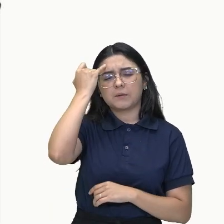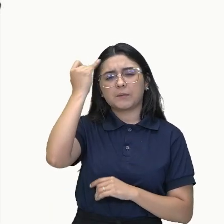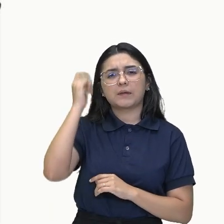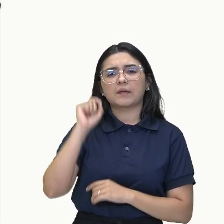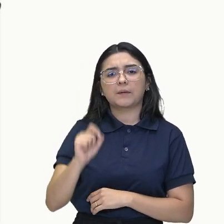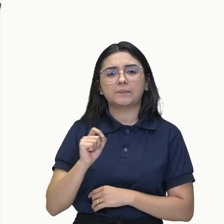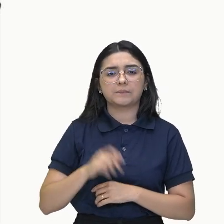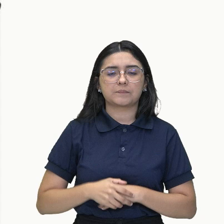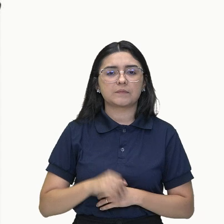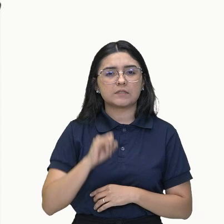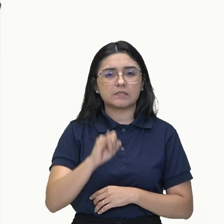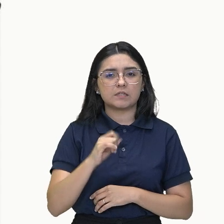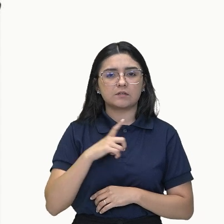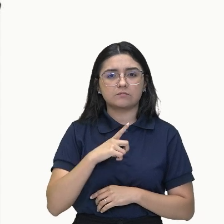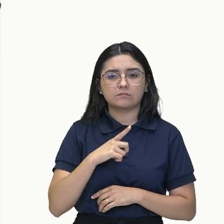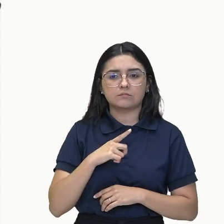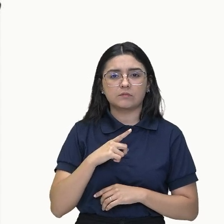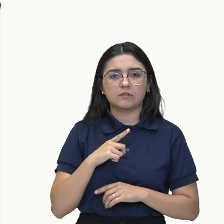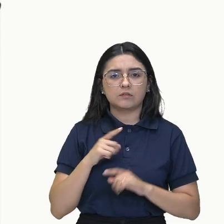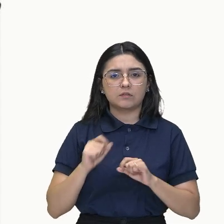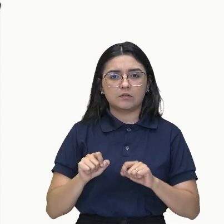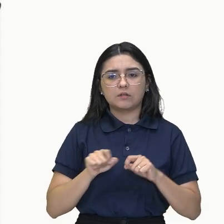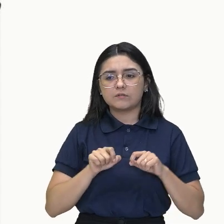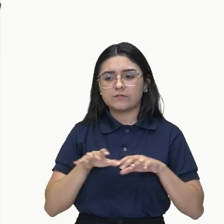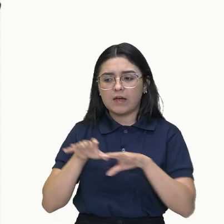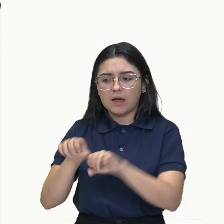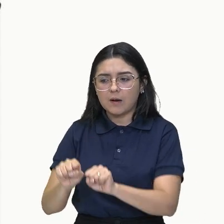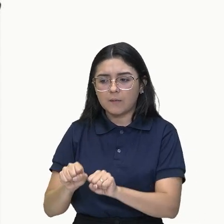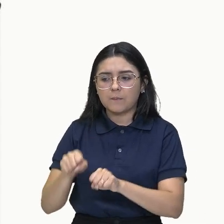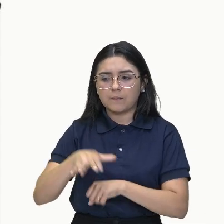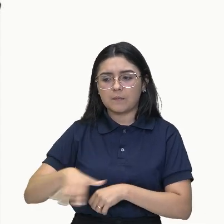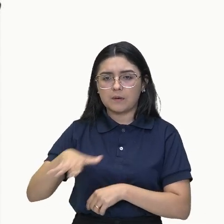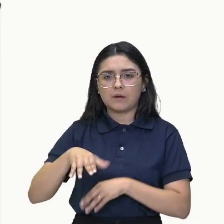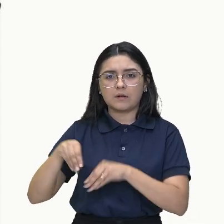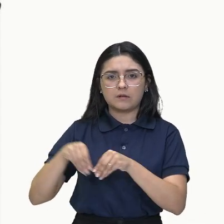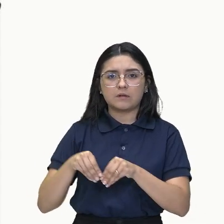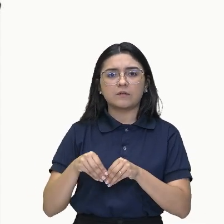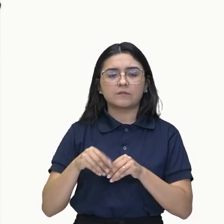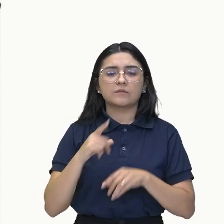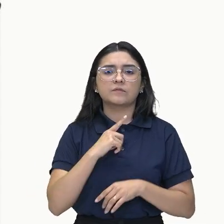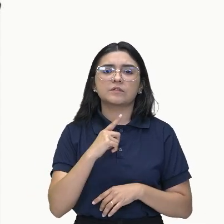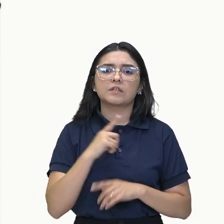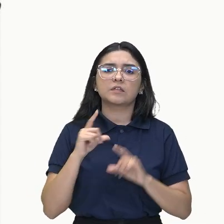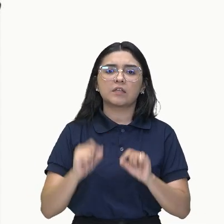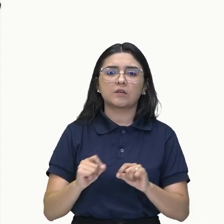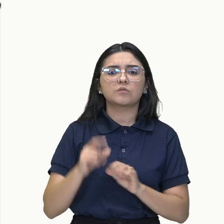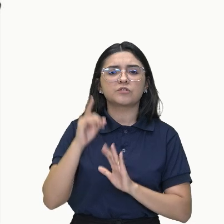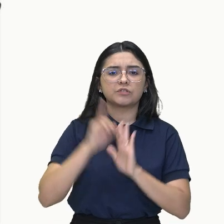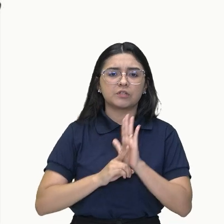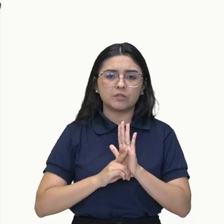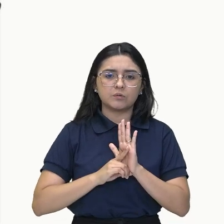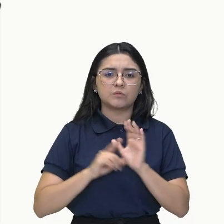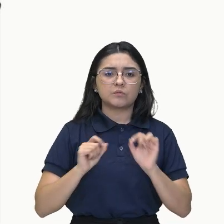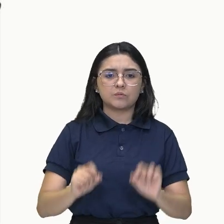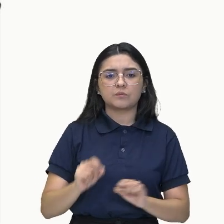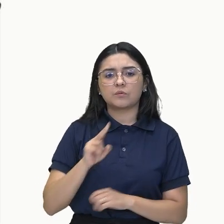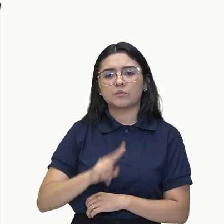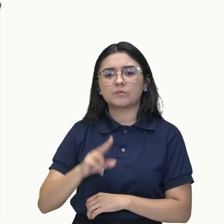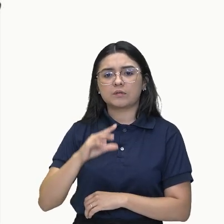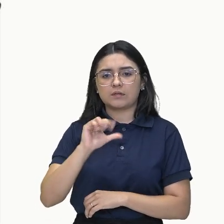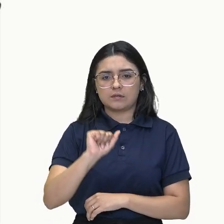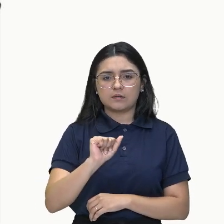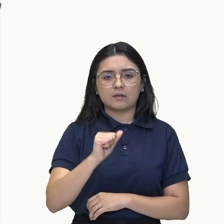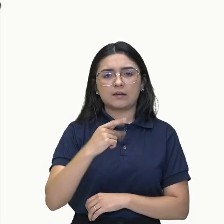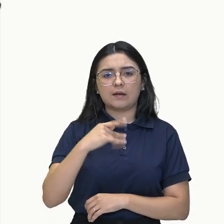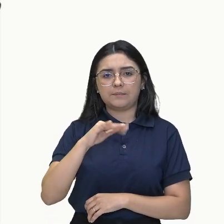você se apossar por um longo período de uma terra, você tem direito por uso capião. O que é o uso capião? É o uso daquela